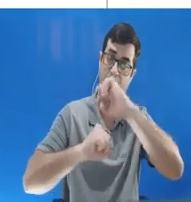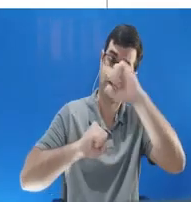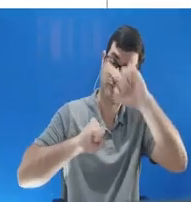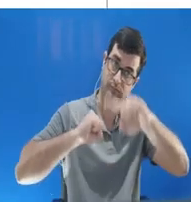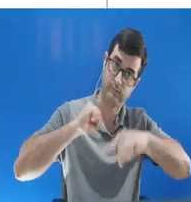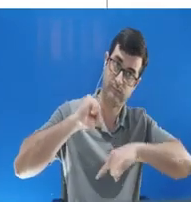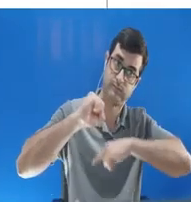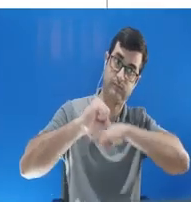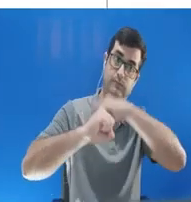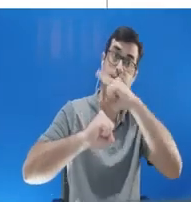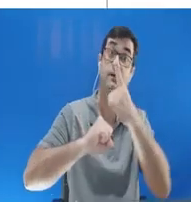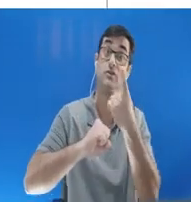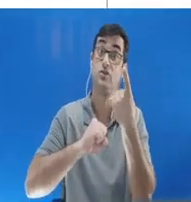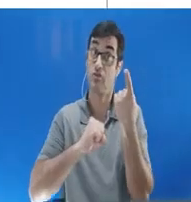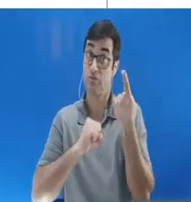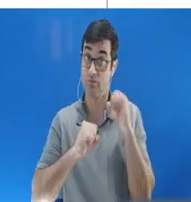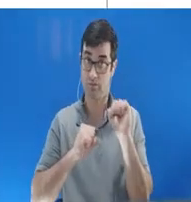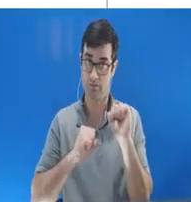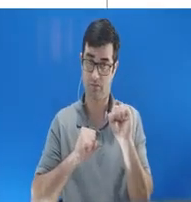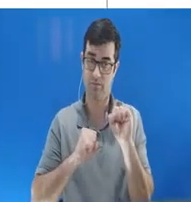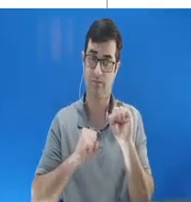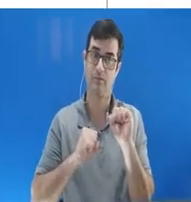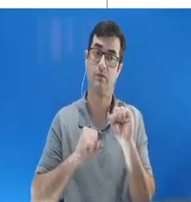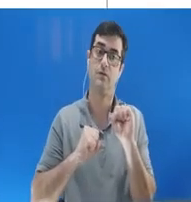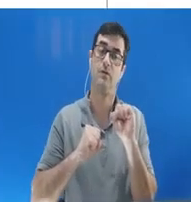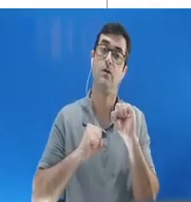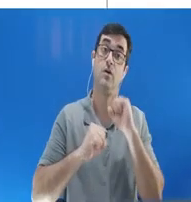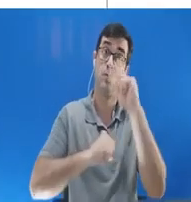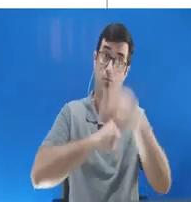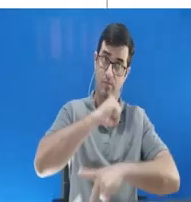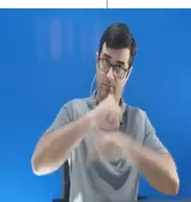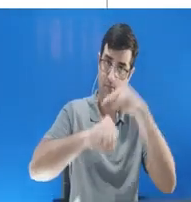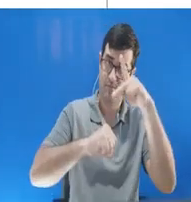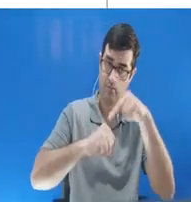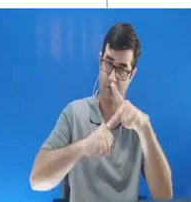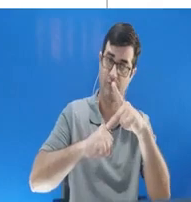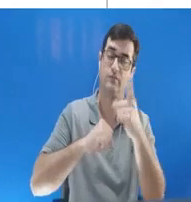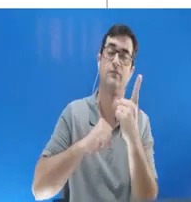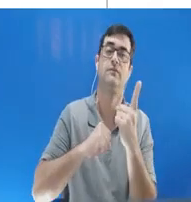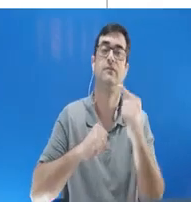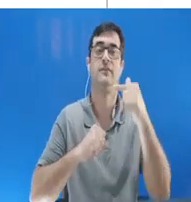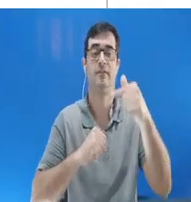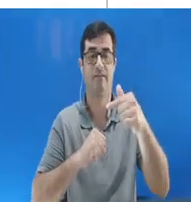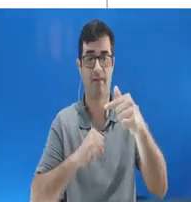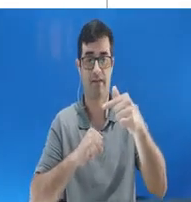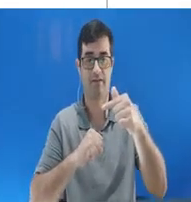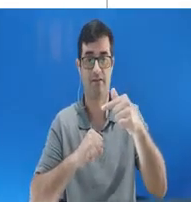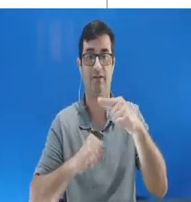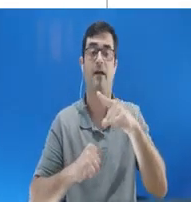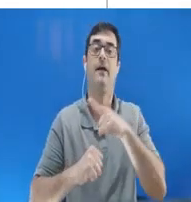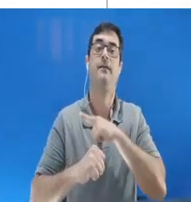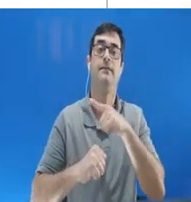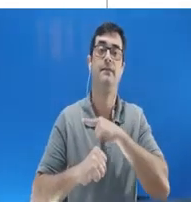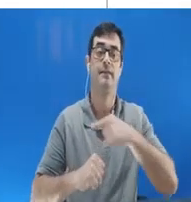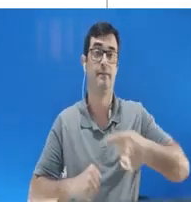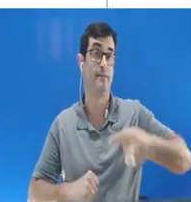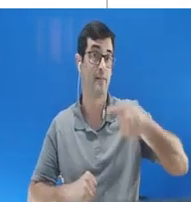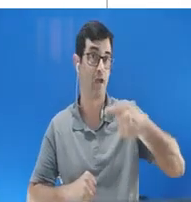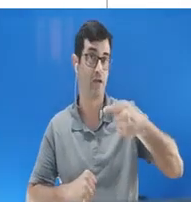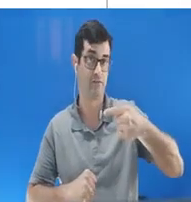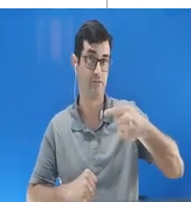na eletrosfera, né, passa a ser 18 e o número de prótons no núcleo 17. Então ele assume uma